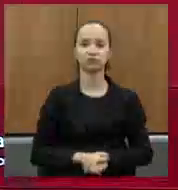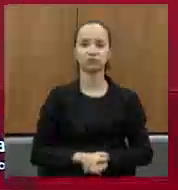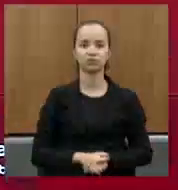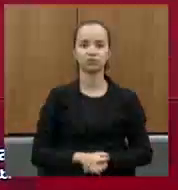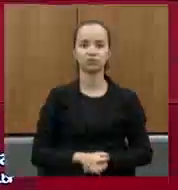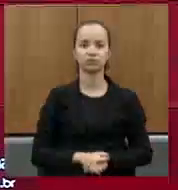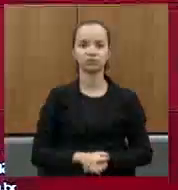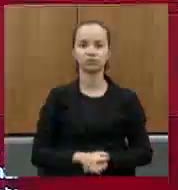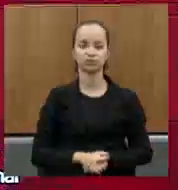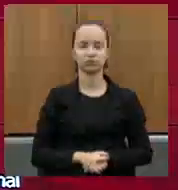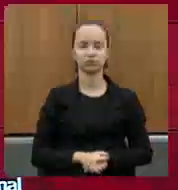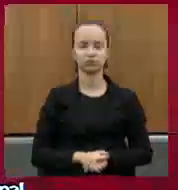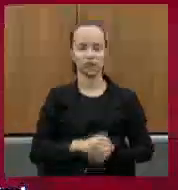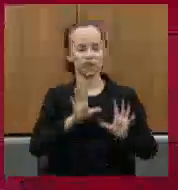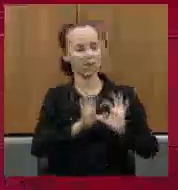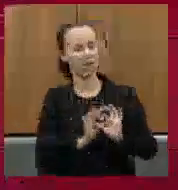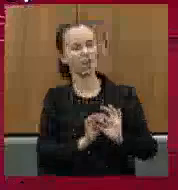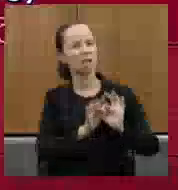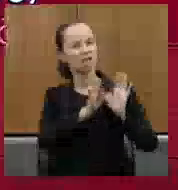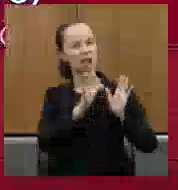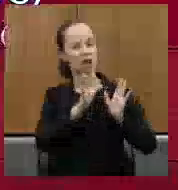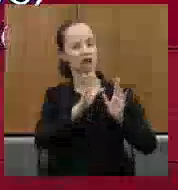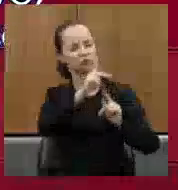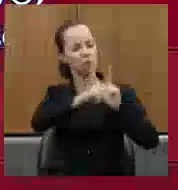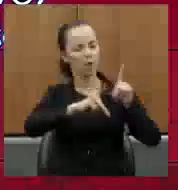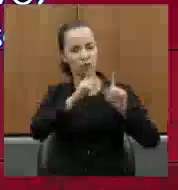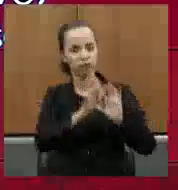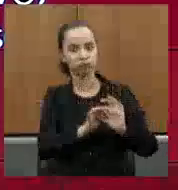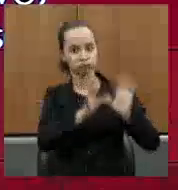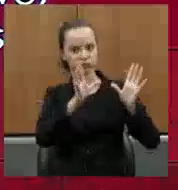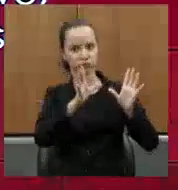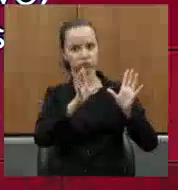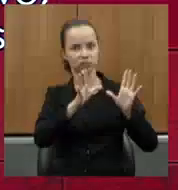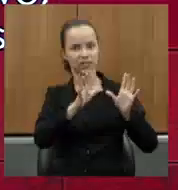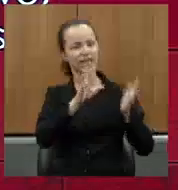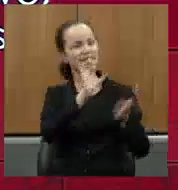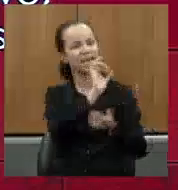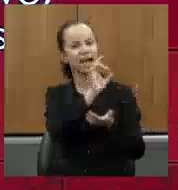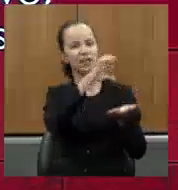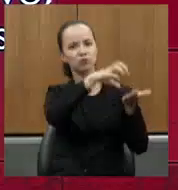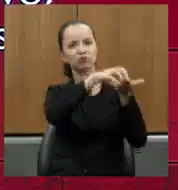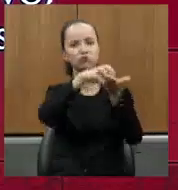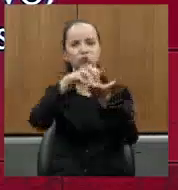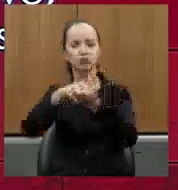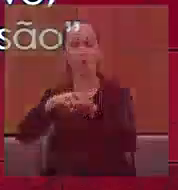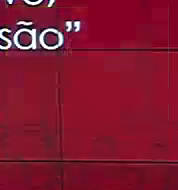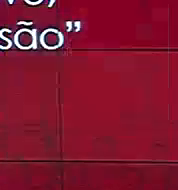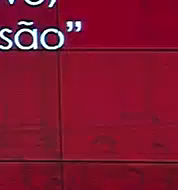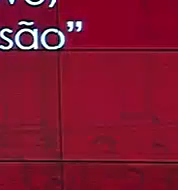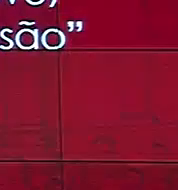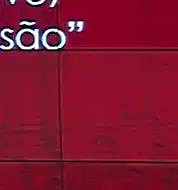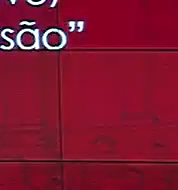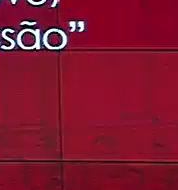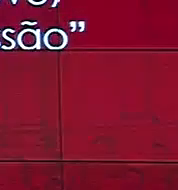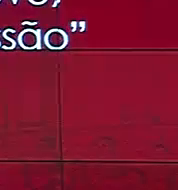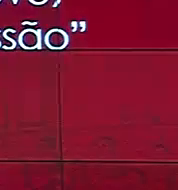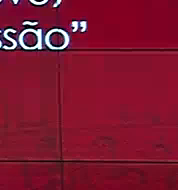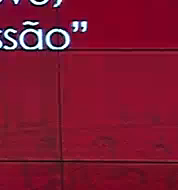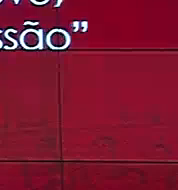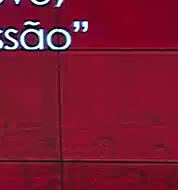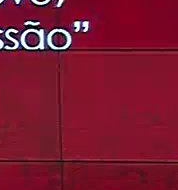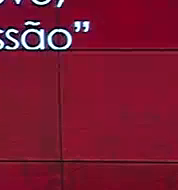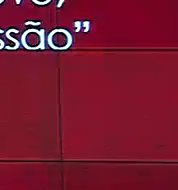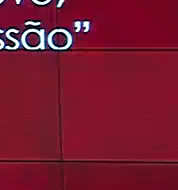Para desafogo e liberdade dos povos, haverá em cada província um juiz do povo a quem este recorra nos casos